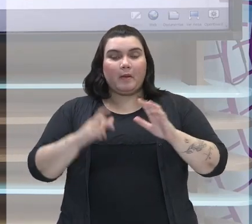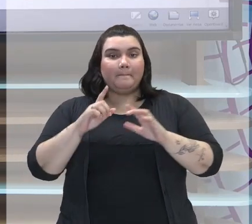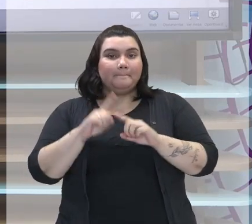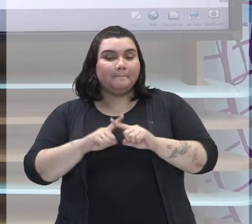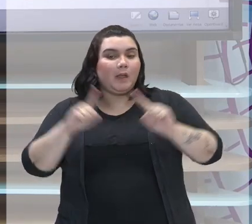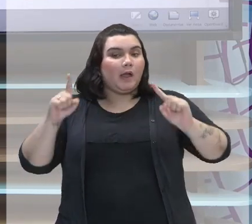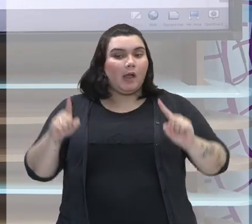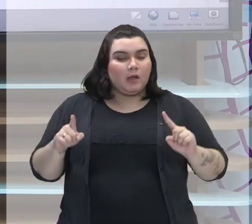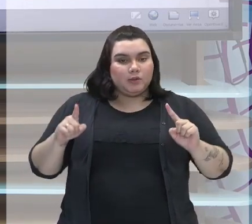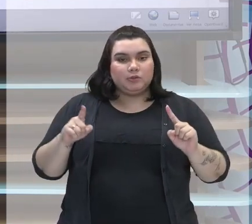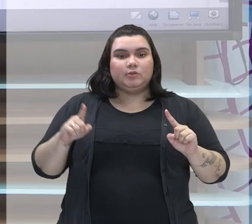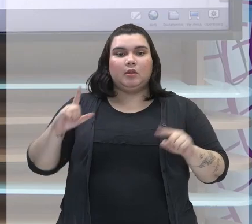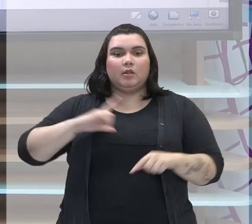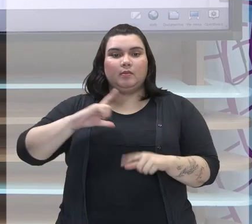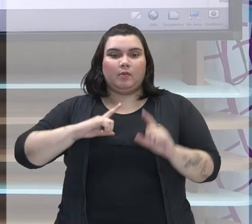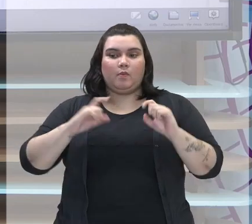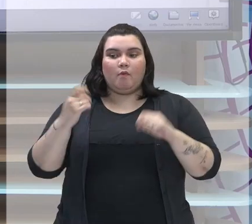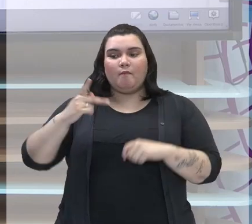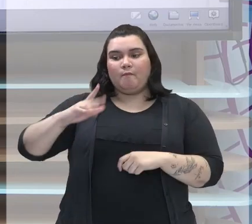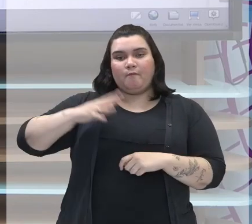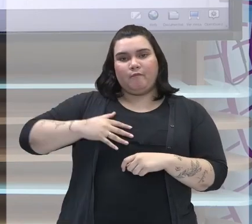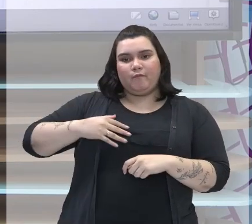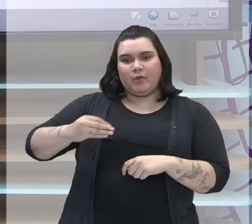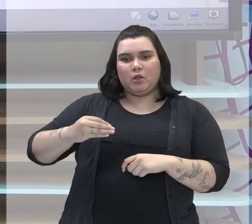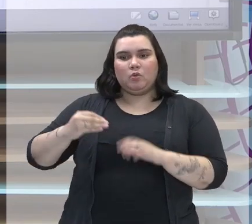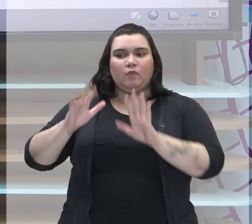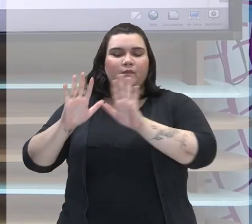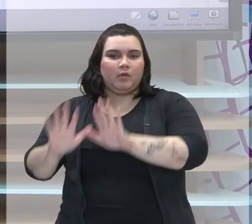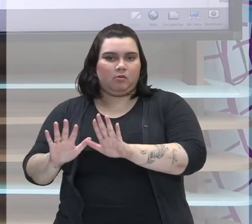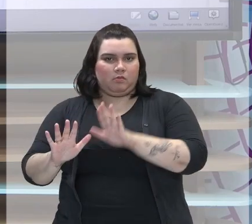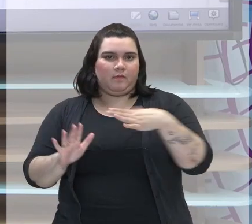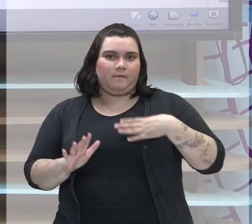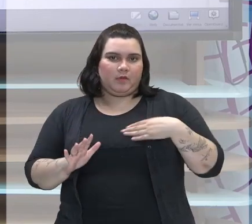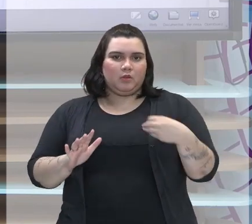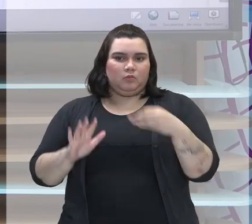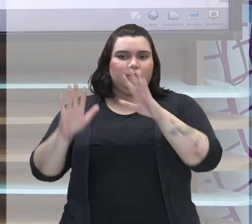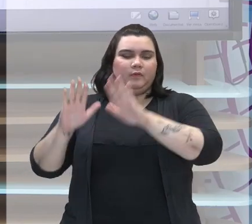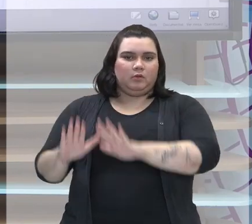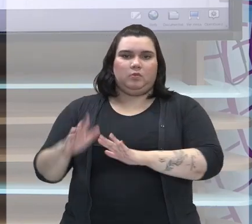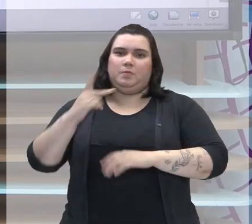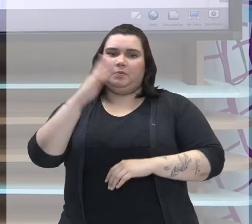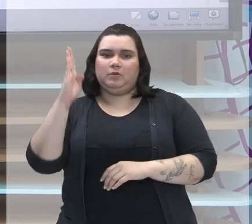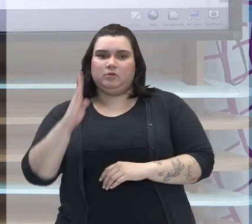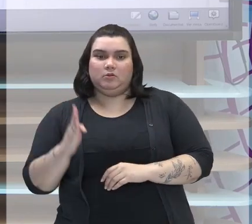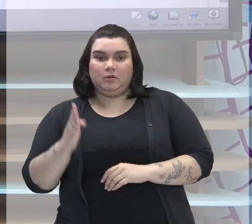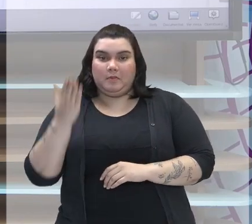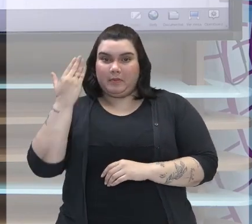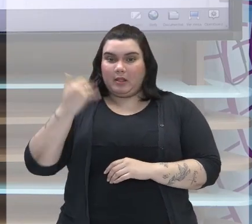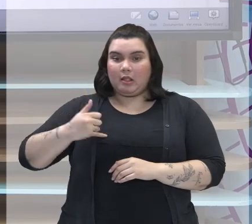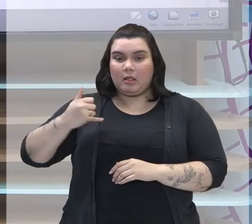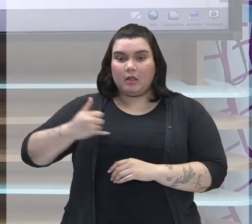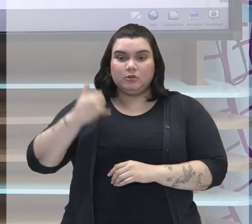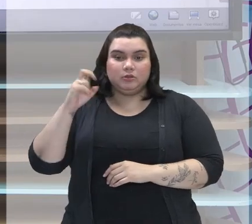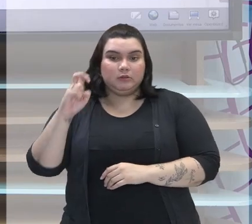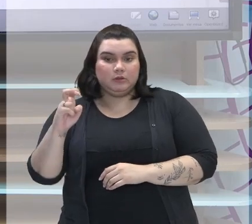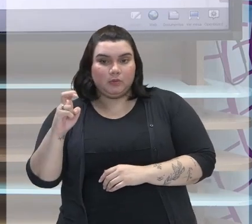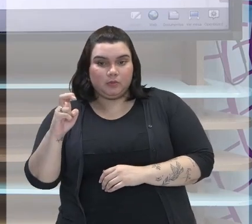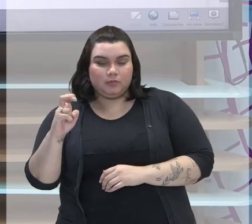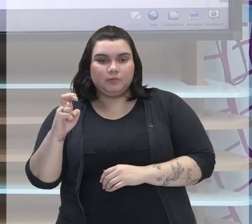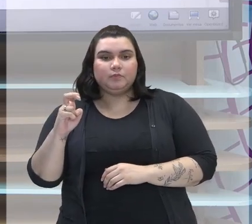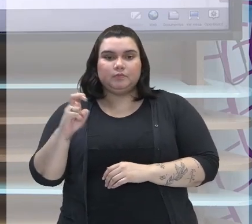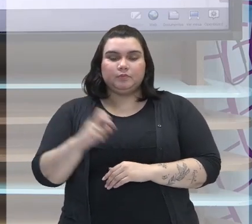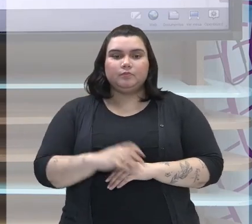Porém, ele deixa o seu filho, que à época só tinha 5 anos de idade.